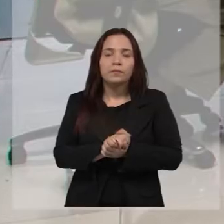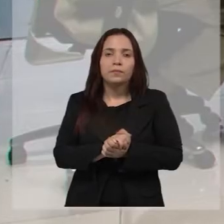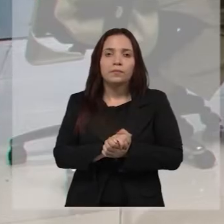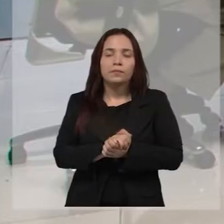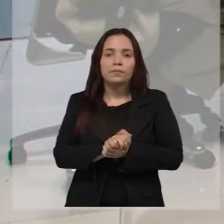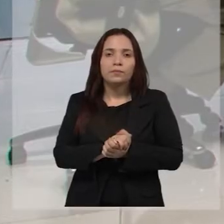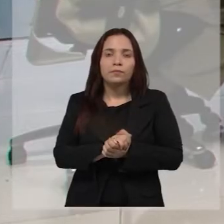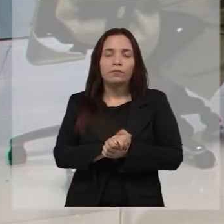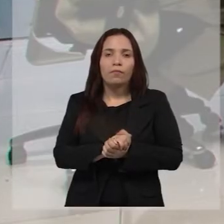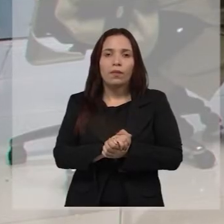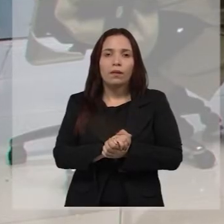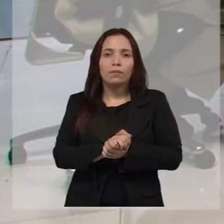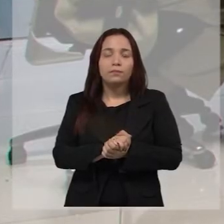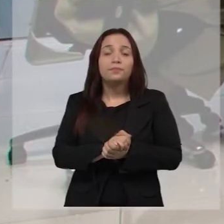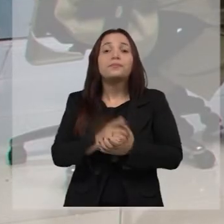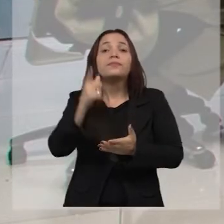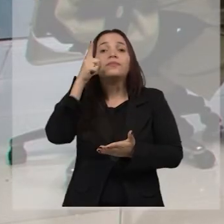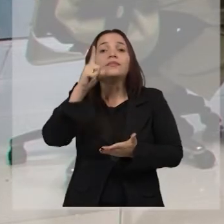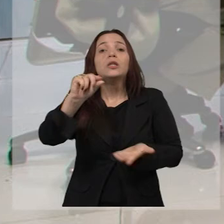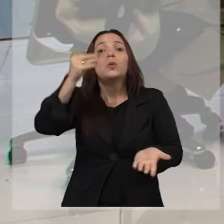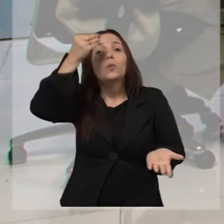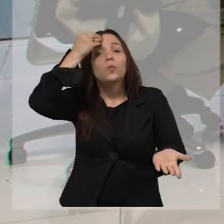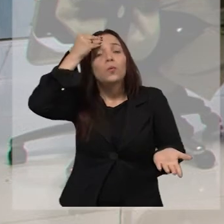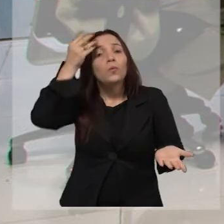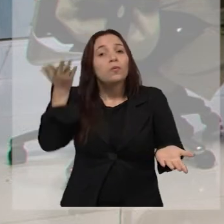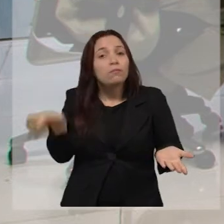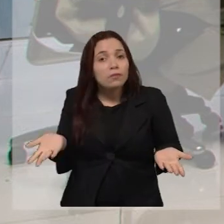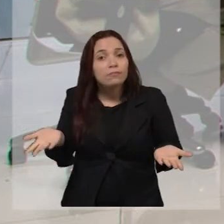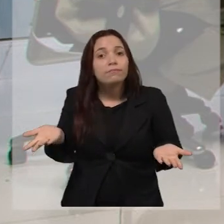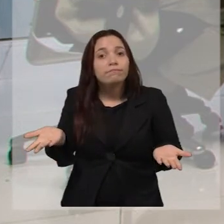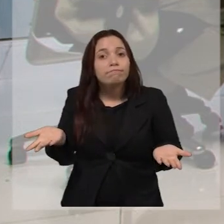quer dizer, quem foi que falhou aí?